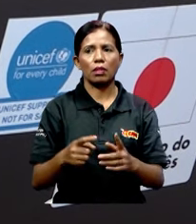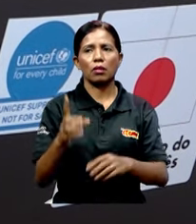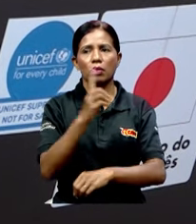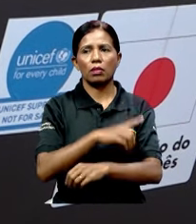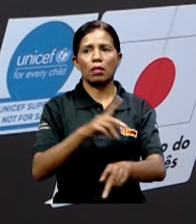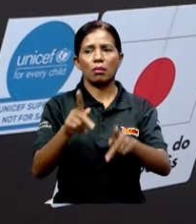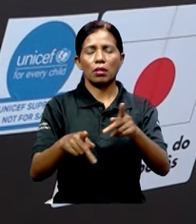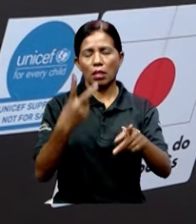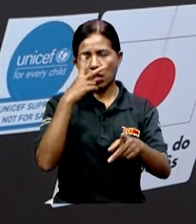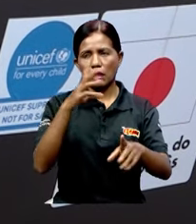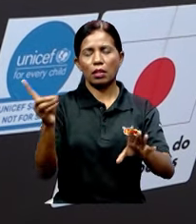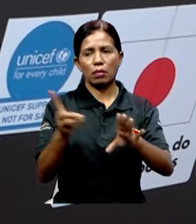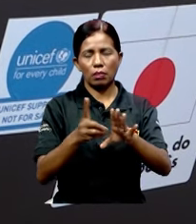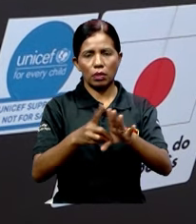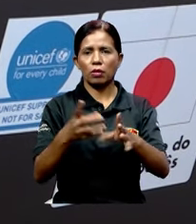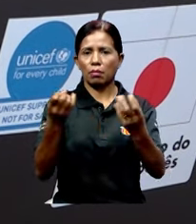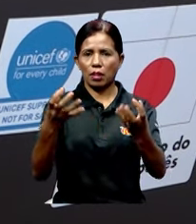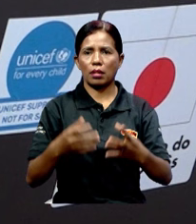a caracterata documentos ba.